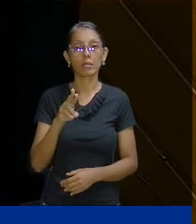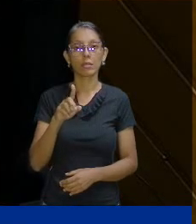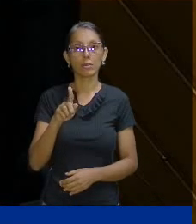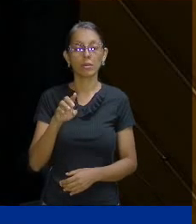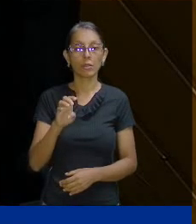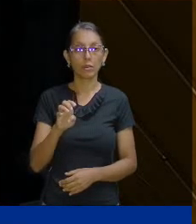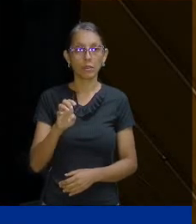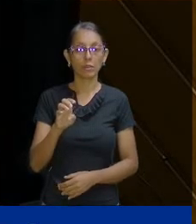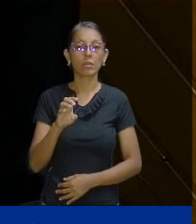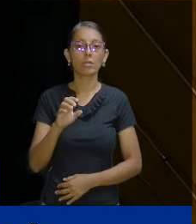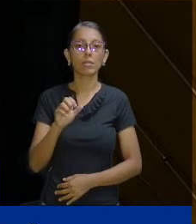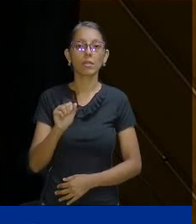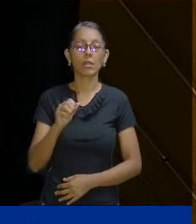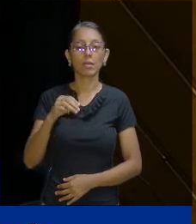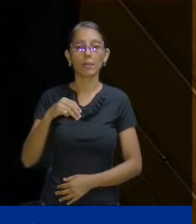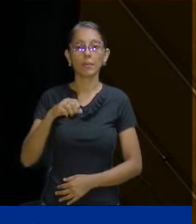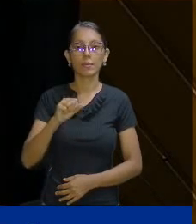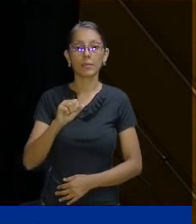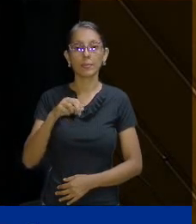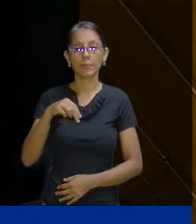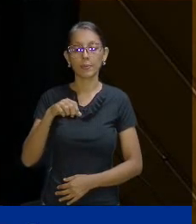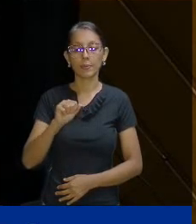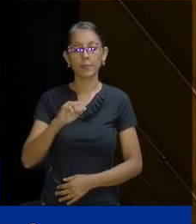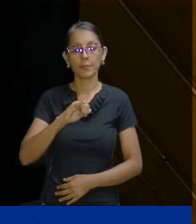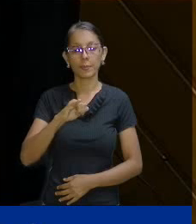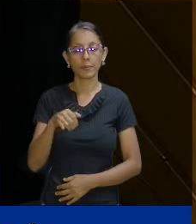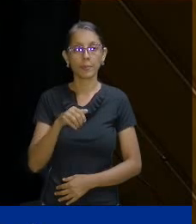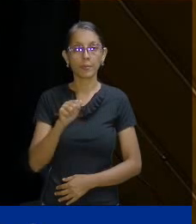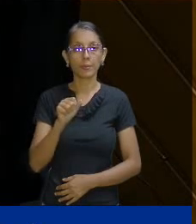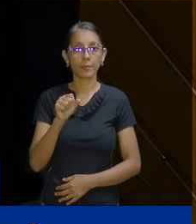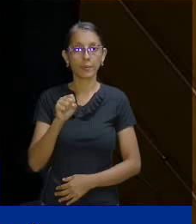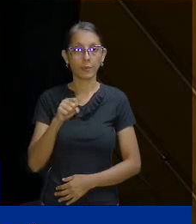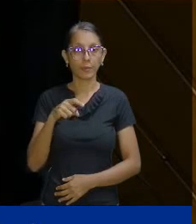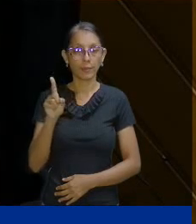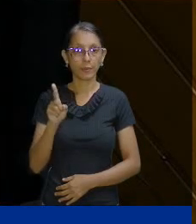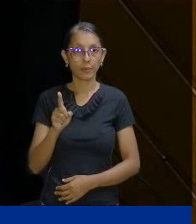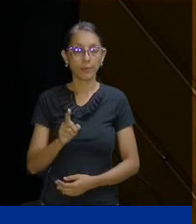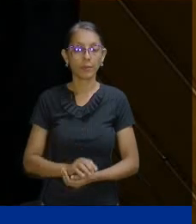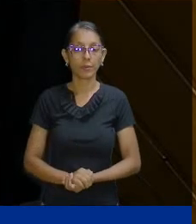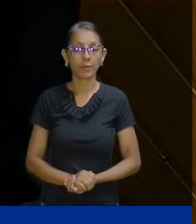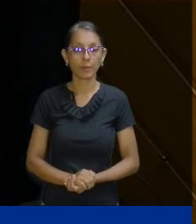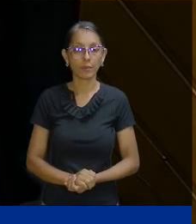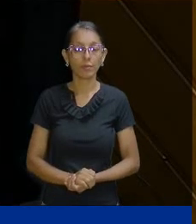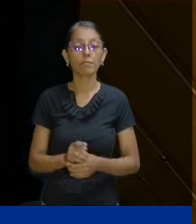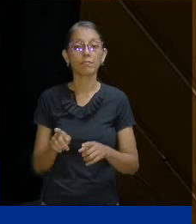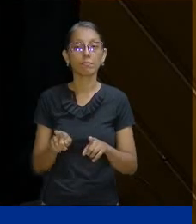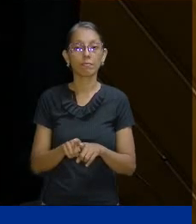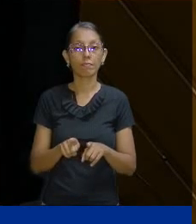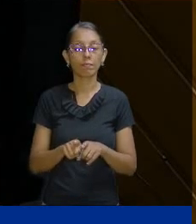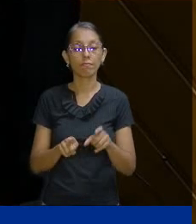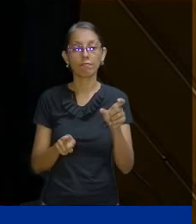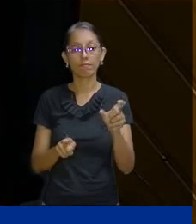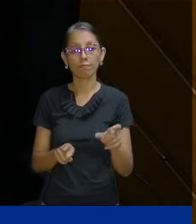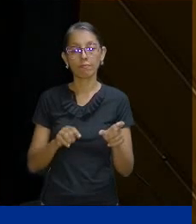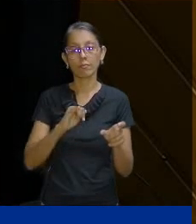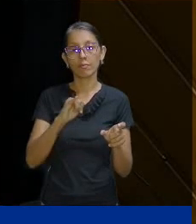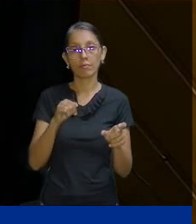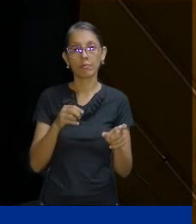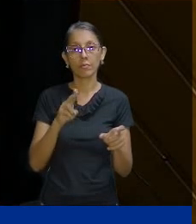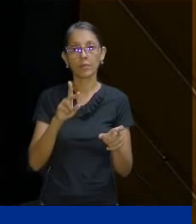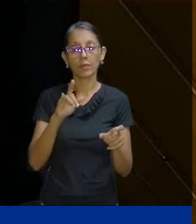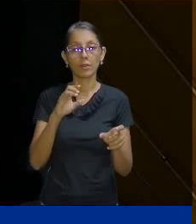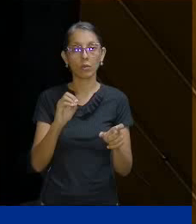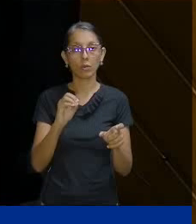origináriam-se de fatos apurados no inquérito policial, decorrente da prisão em flagrante de Júlio César da Silveira Nascimento,